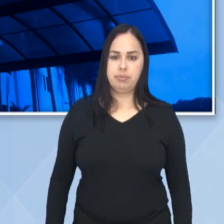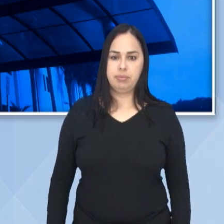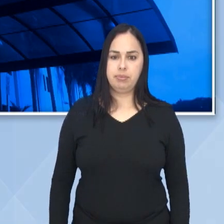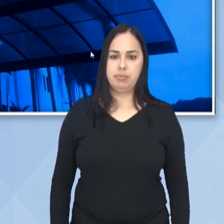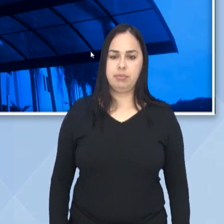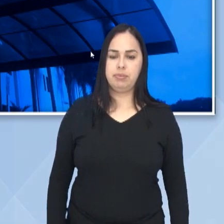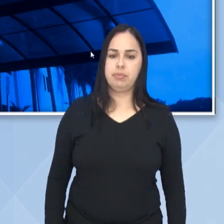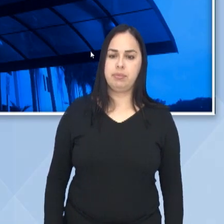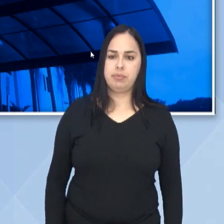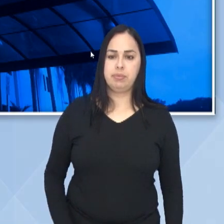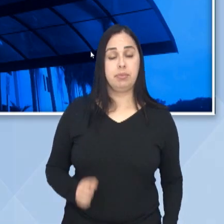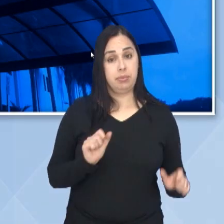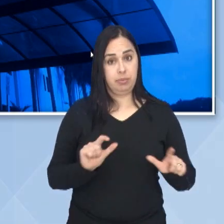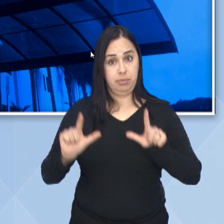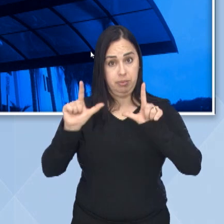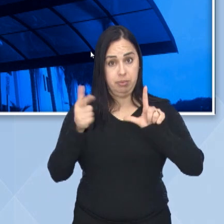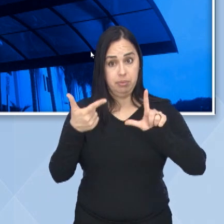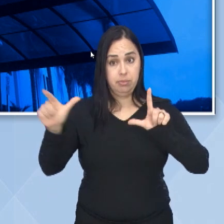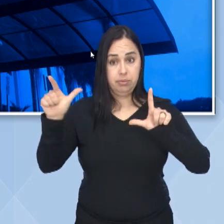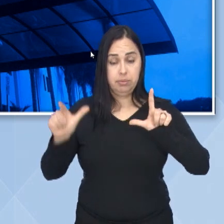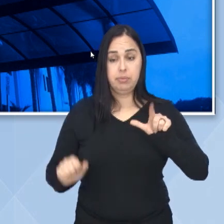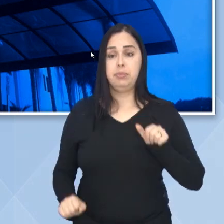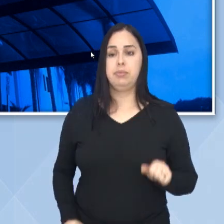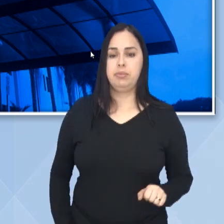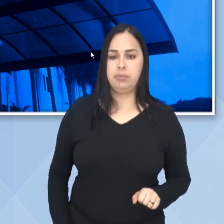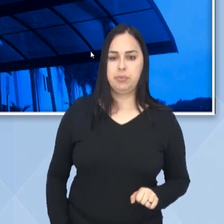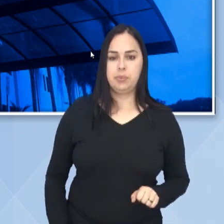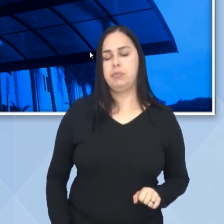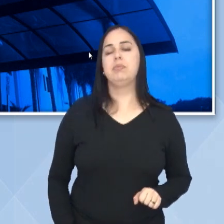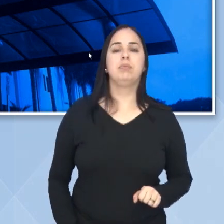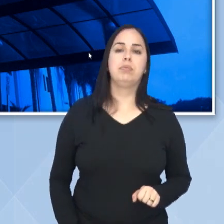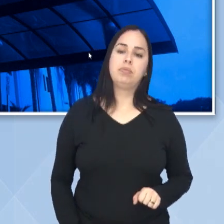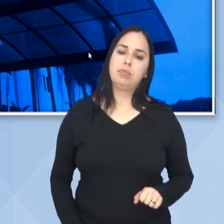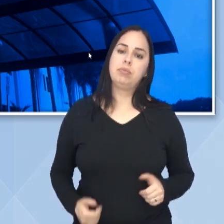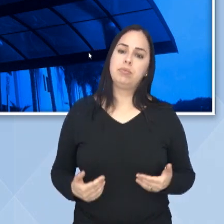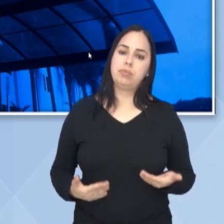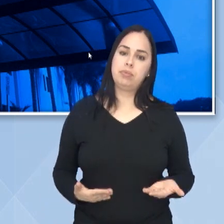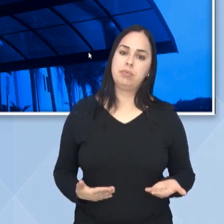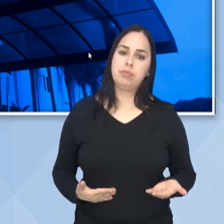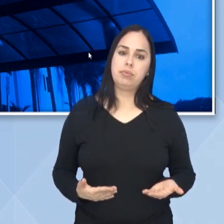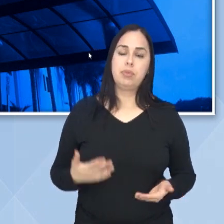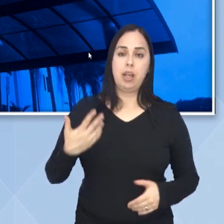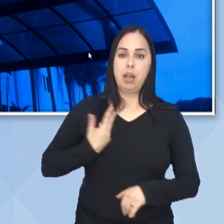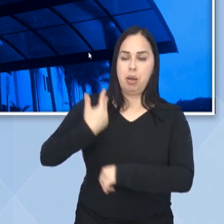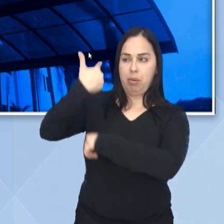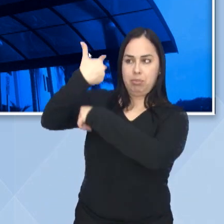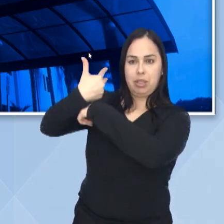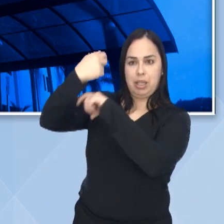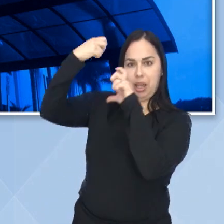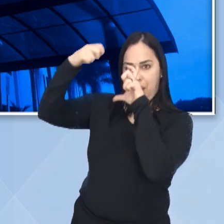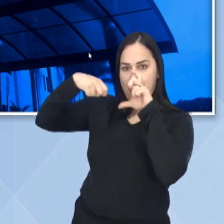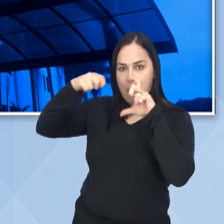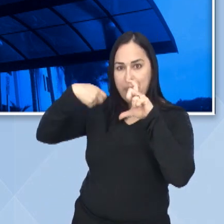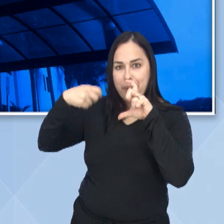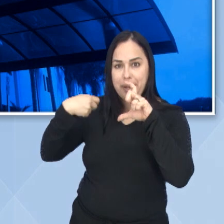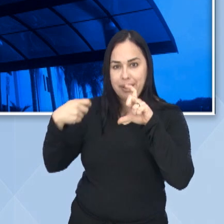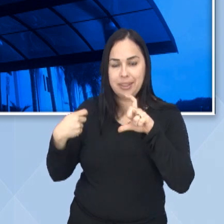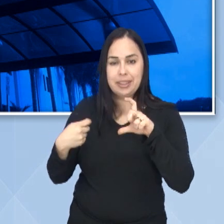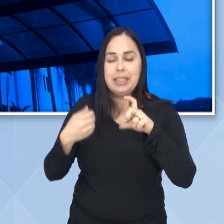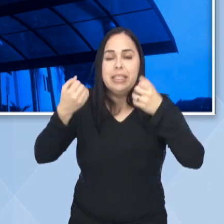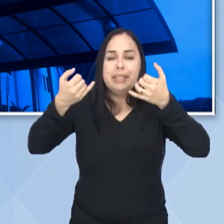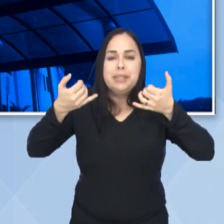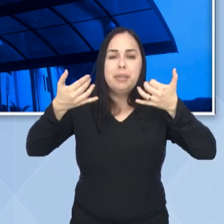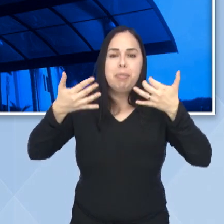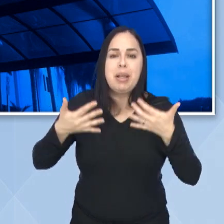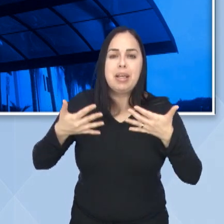Se tiver o próximo aí, Betão, tiver como colocar para nós. Aí foi um vídeo que eu mesmo fiz aqui na Câmara, falando,